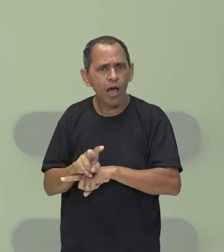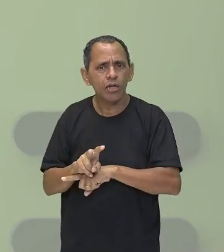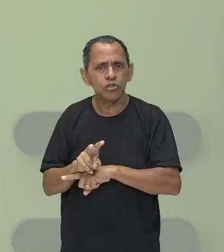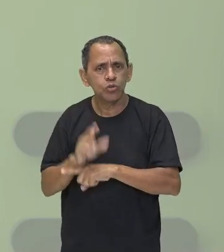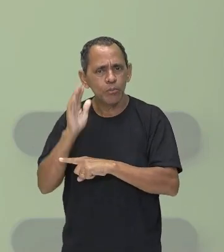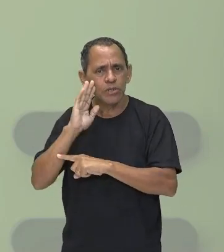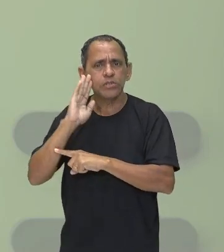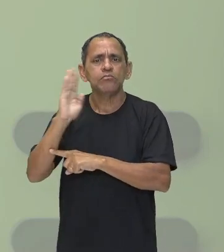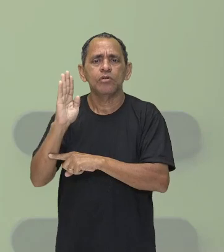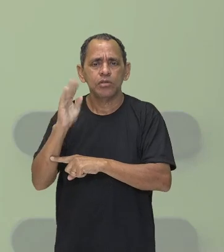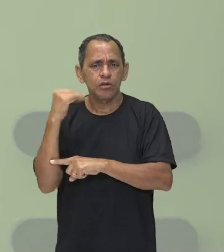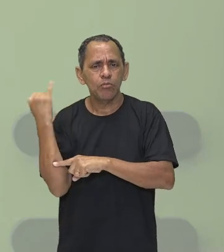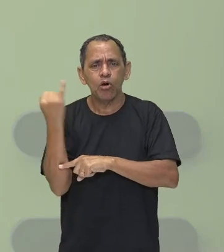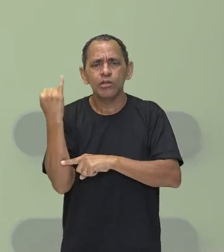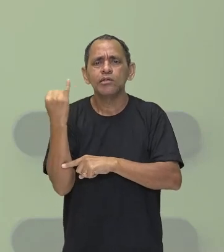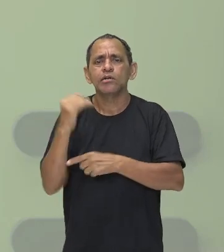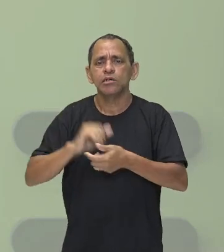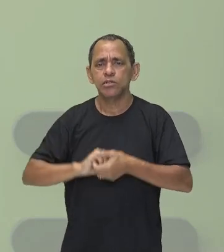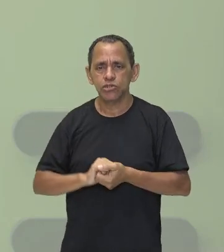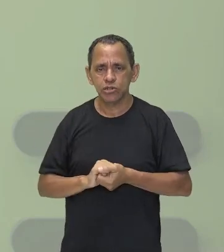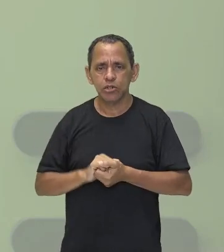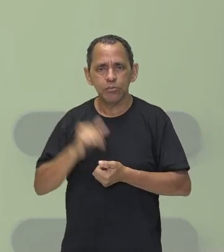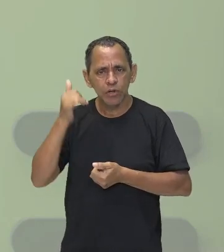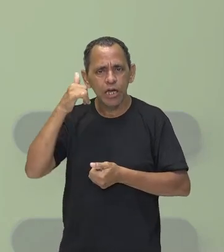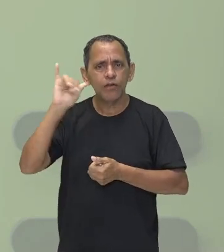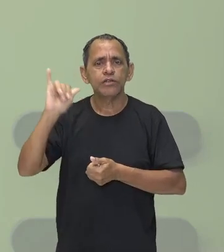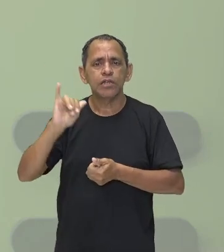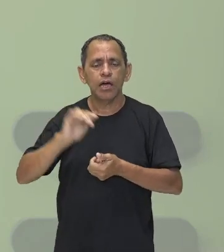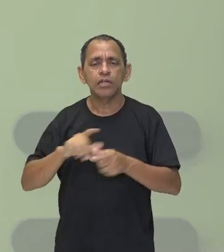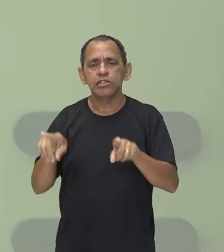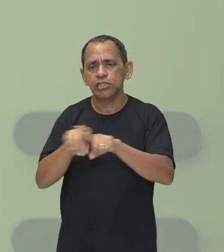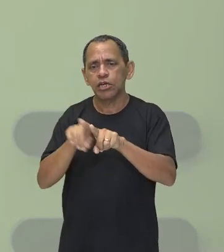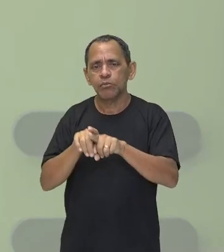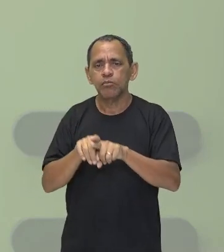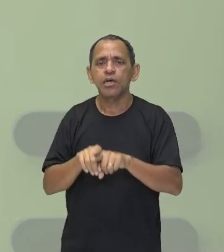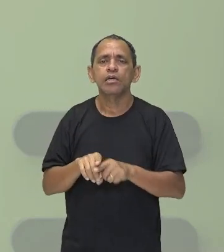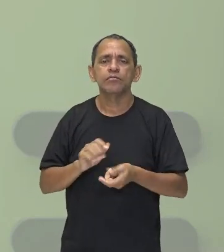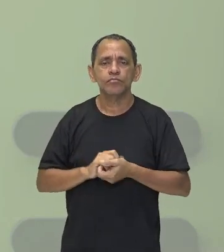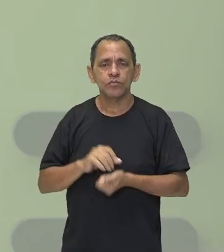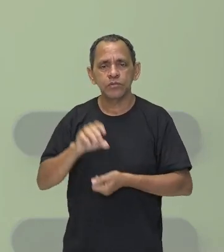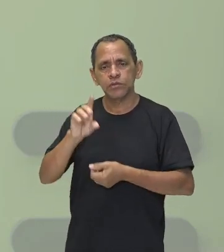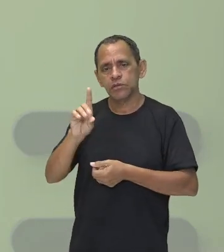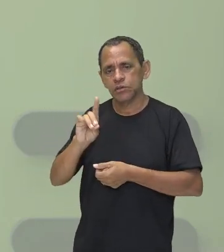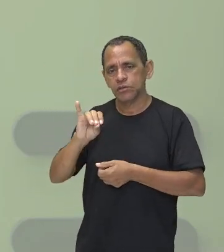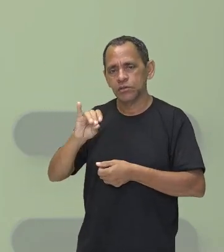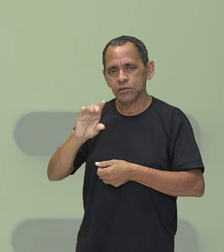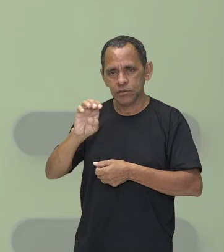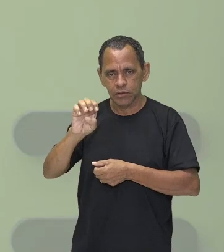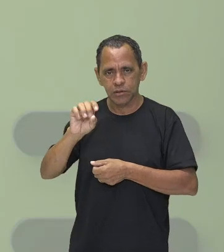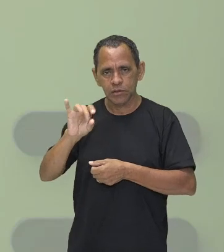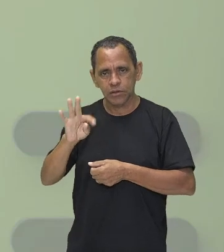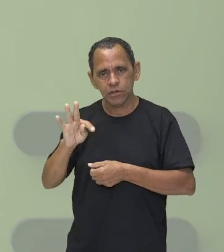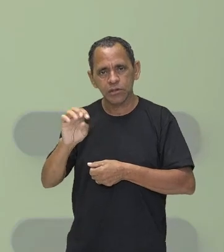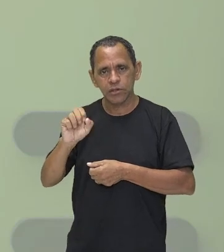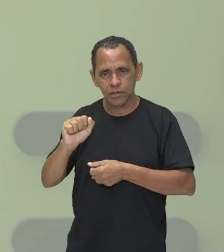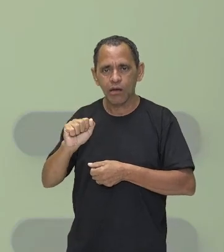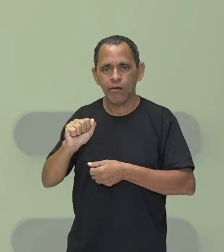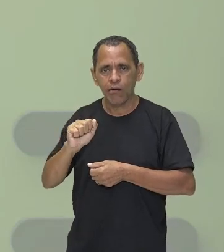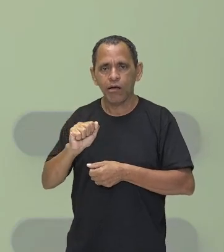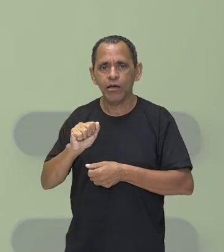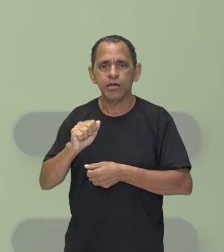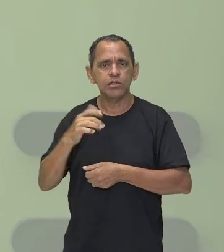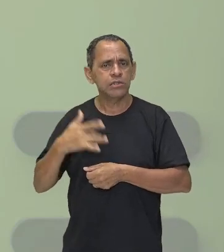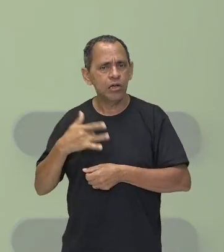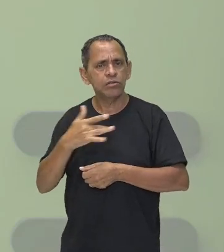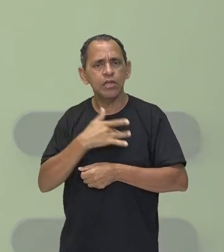digestivas. A dieta, uma dieta saudável também é essencial. Ela tem que ter uma quantidade muito grande